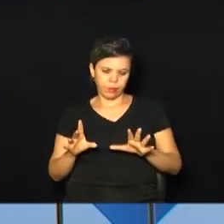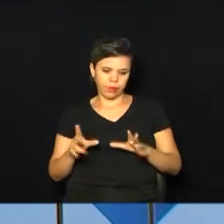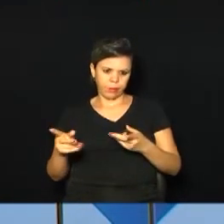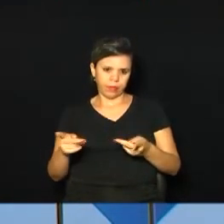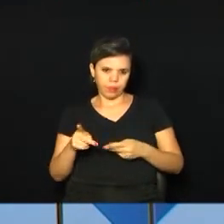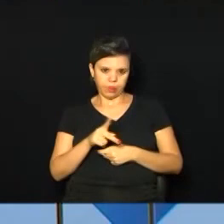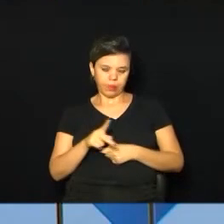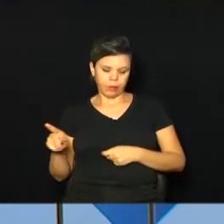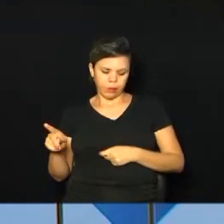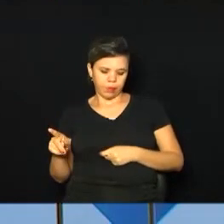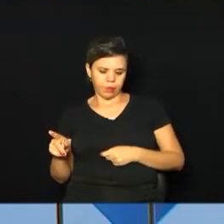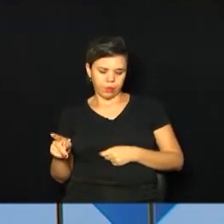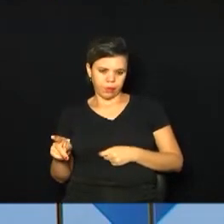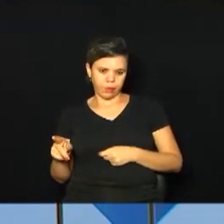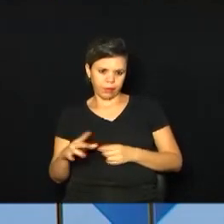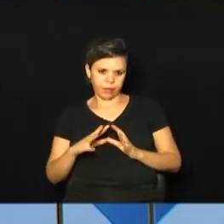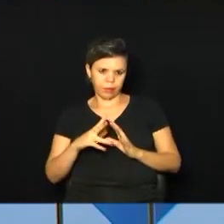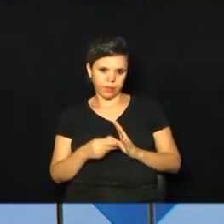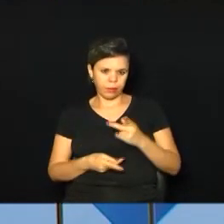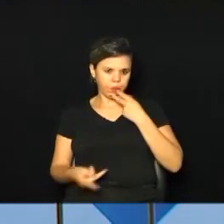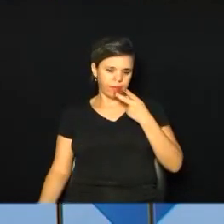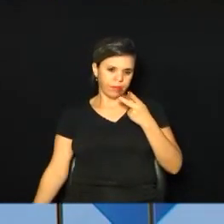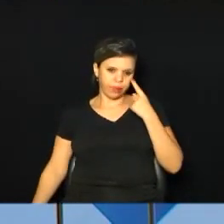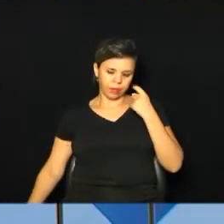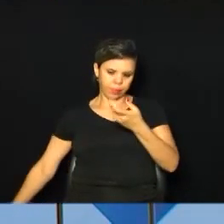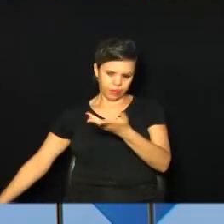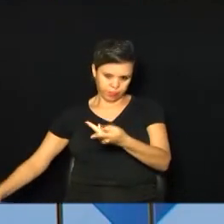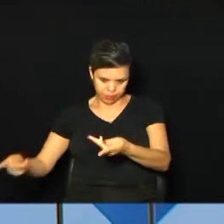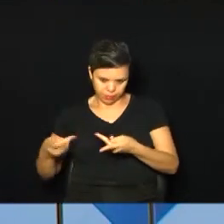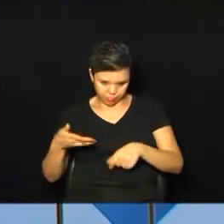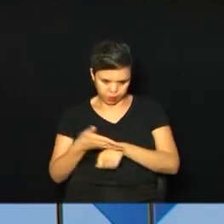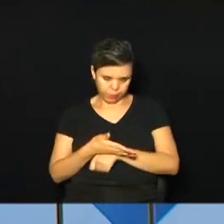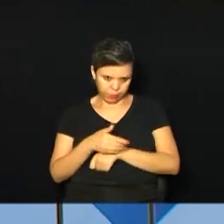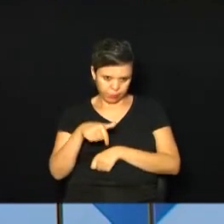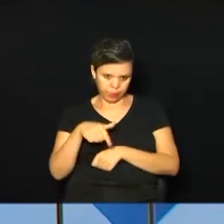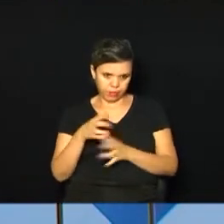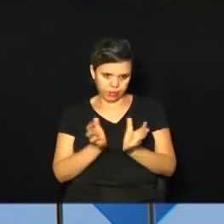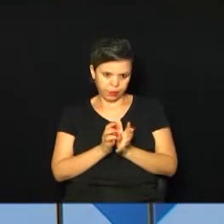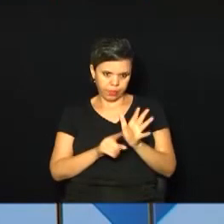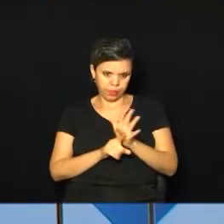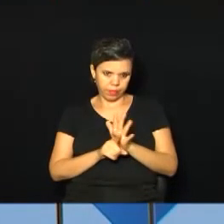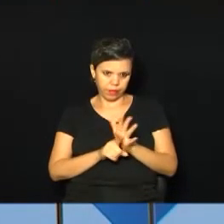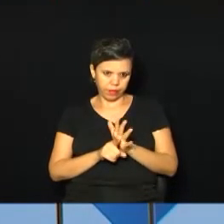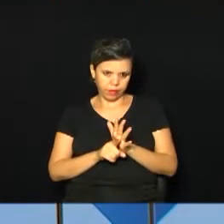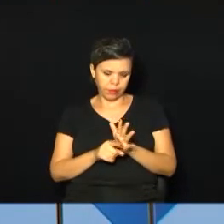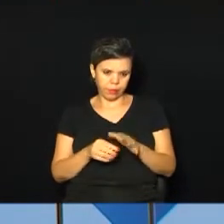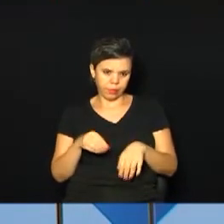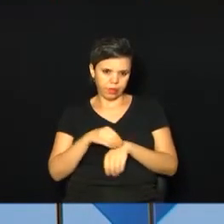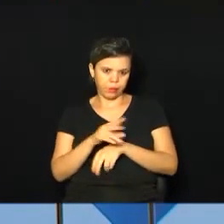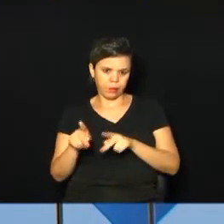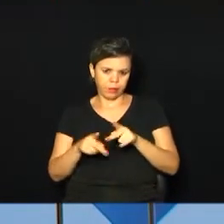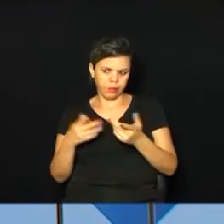chamar o presidente da Comissão de Meio Ambiente e vai falar: interessa para vocês participarem dessa comissão de estudos? Vocês indicam